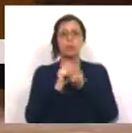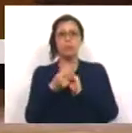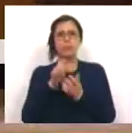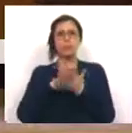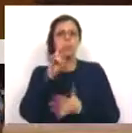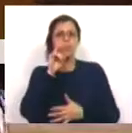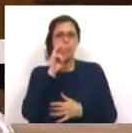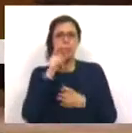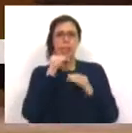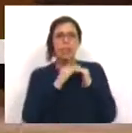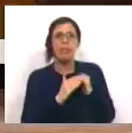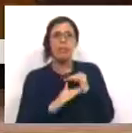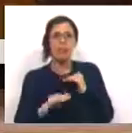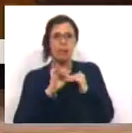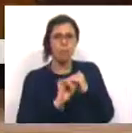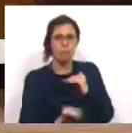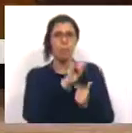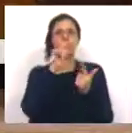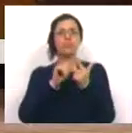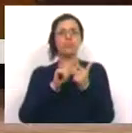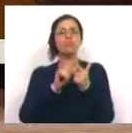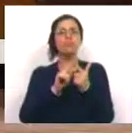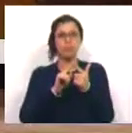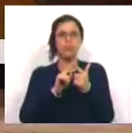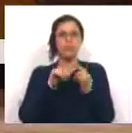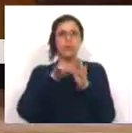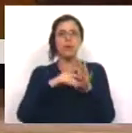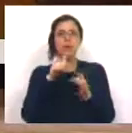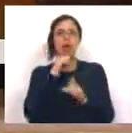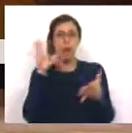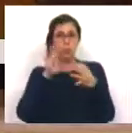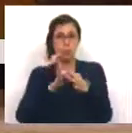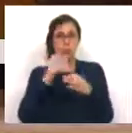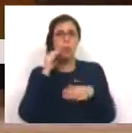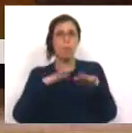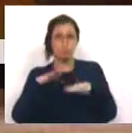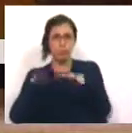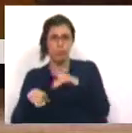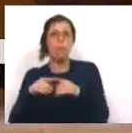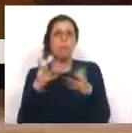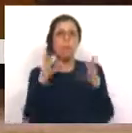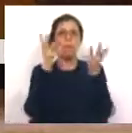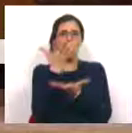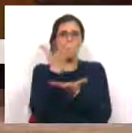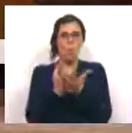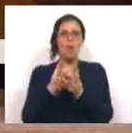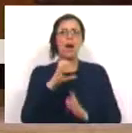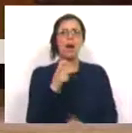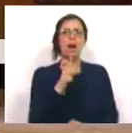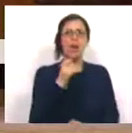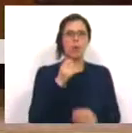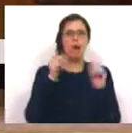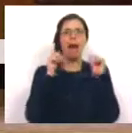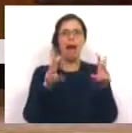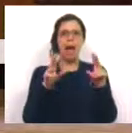e a conservação dos solos, sobre a regularização do regime hídrico, sobre a absorção de carbono e